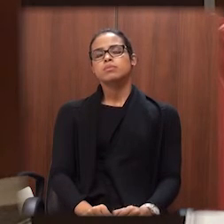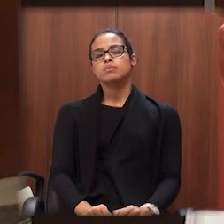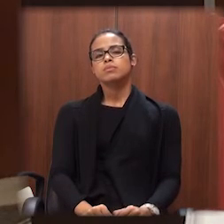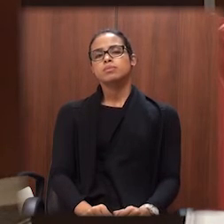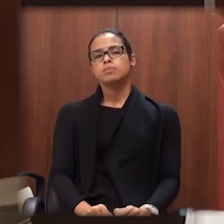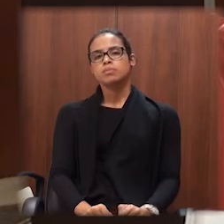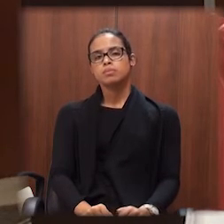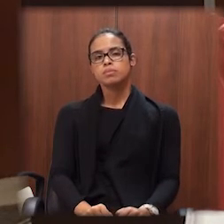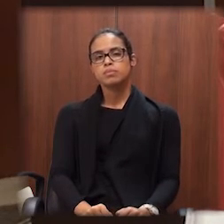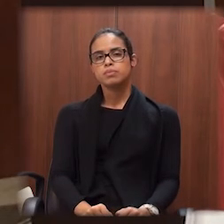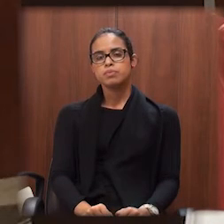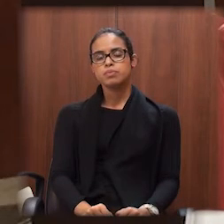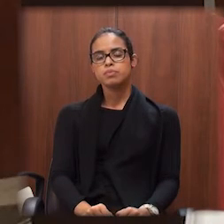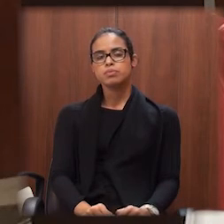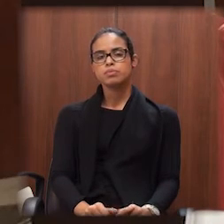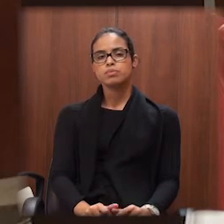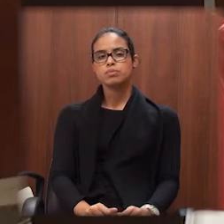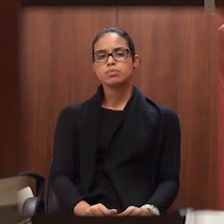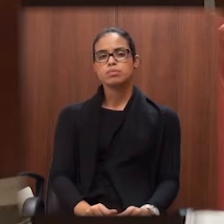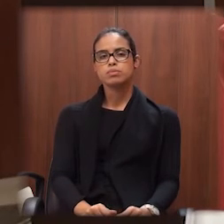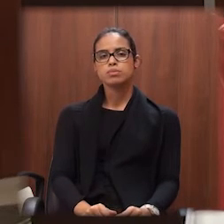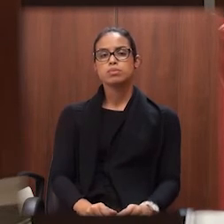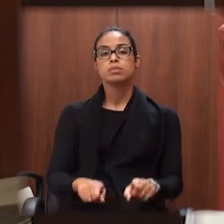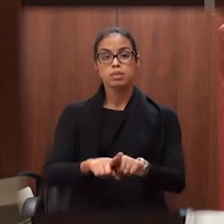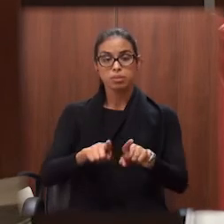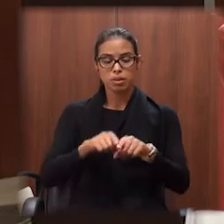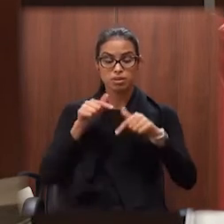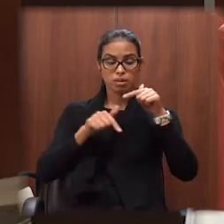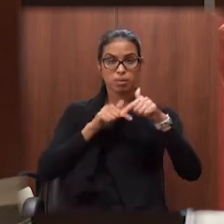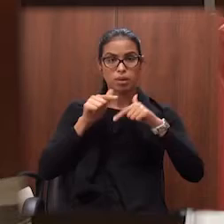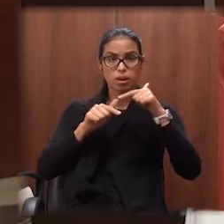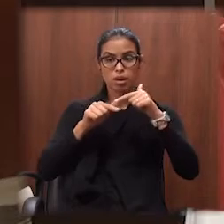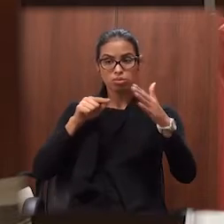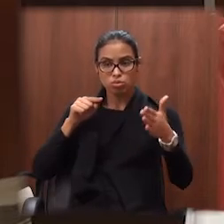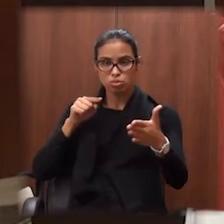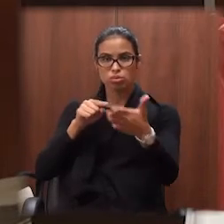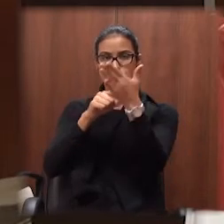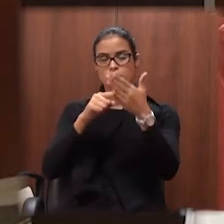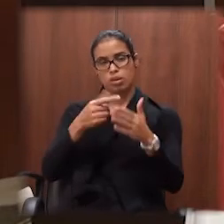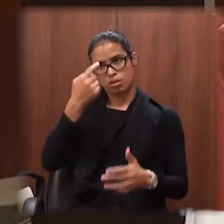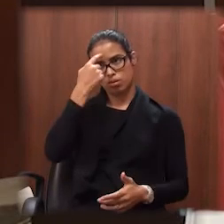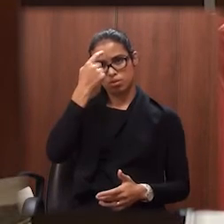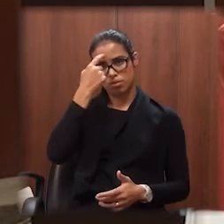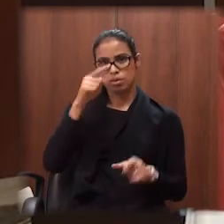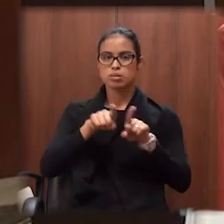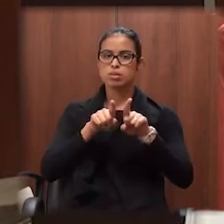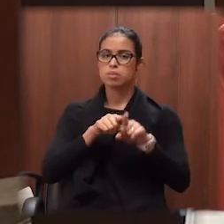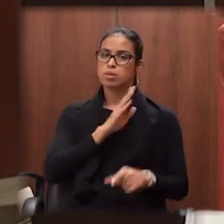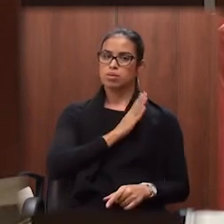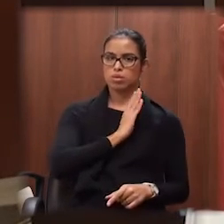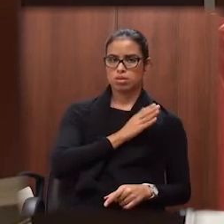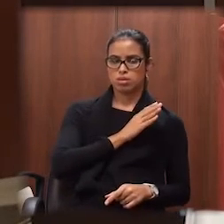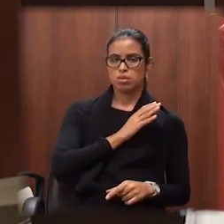atuar atingindo corações e mentes, ou seja, não só pela razão,